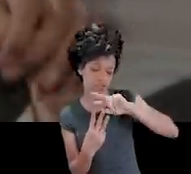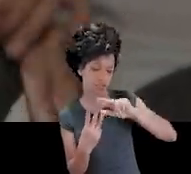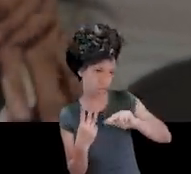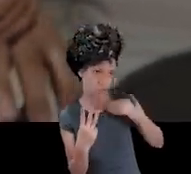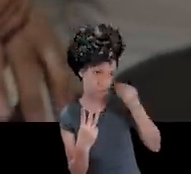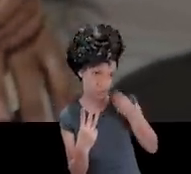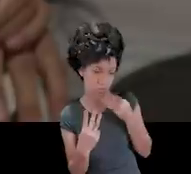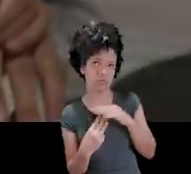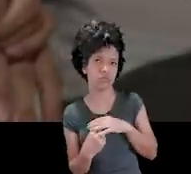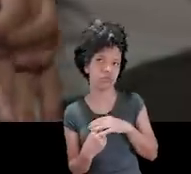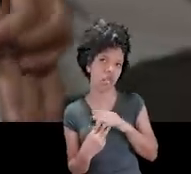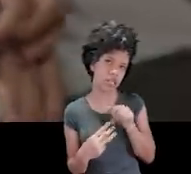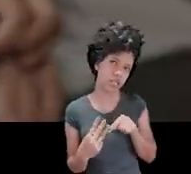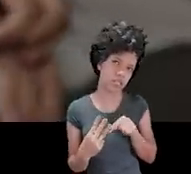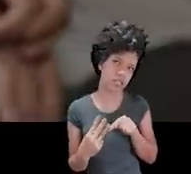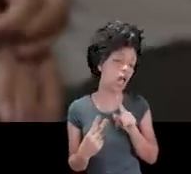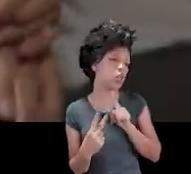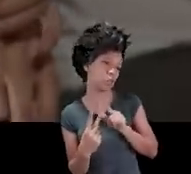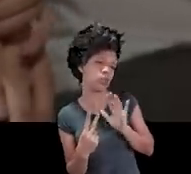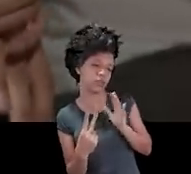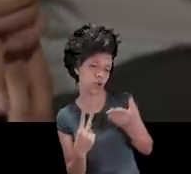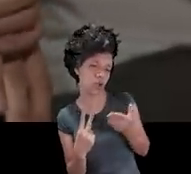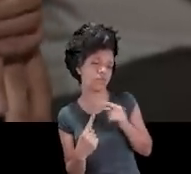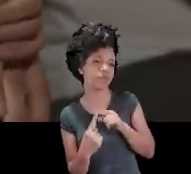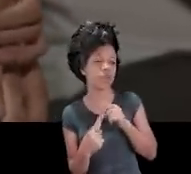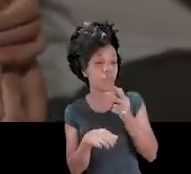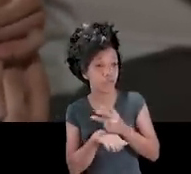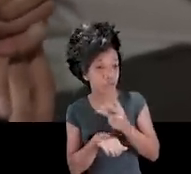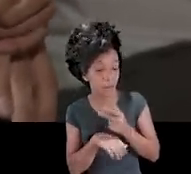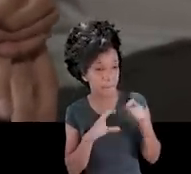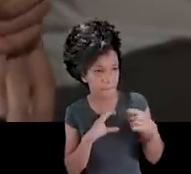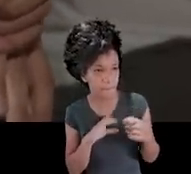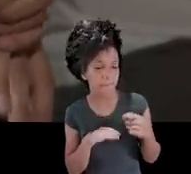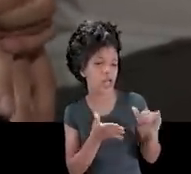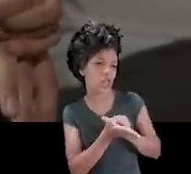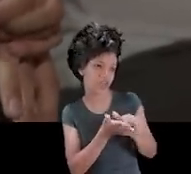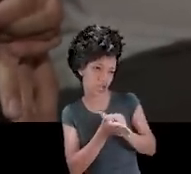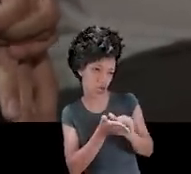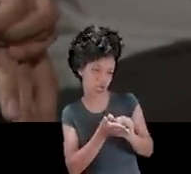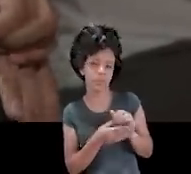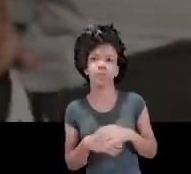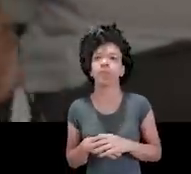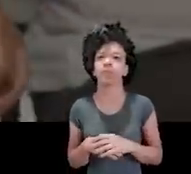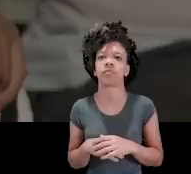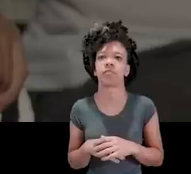diferentes, né? Três ou duas. Falando duas agora. Eu fui filmar em Nova York.